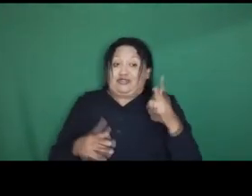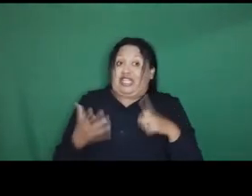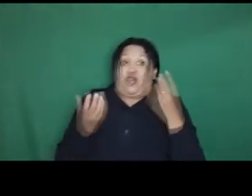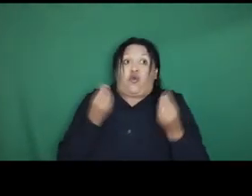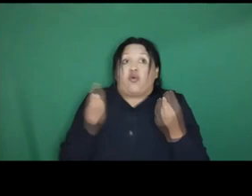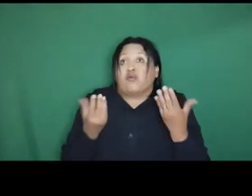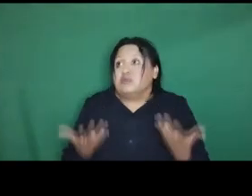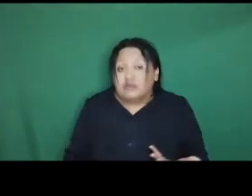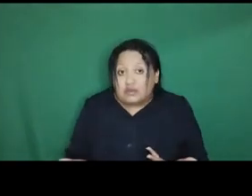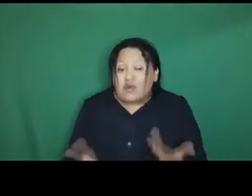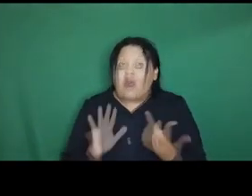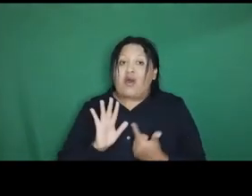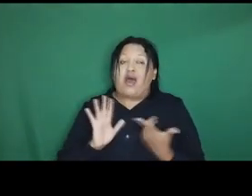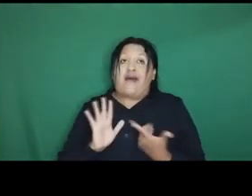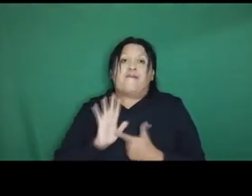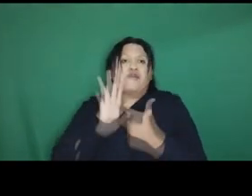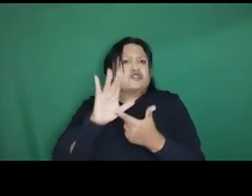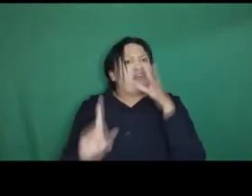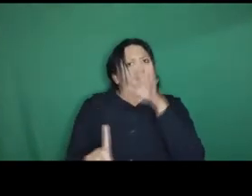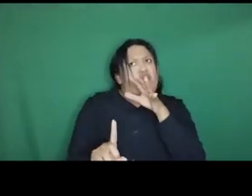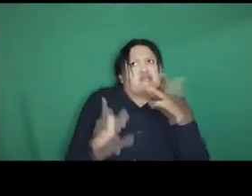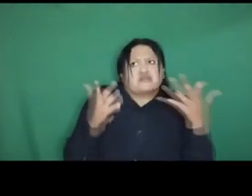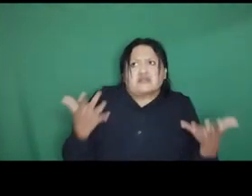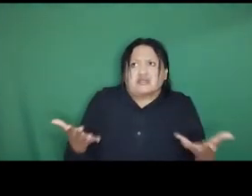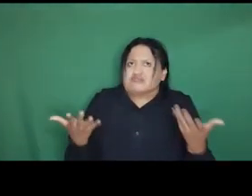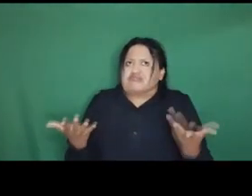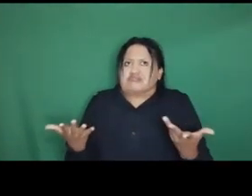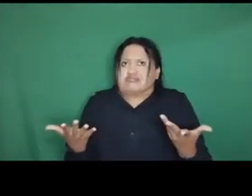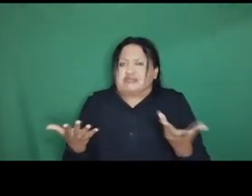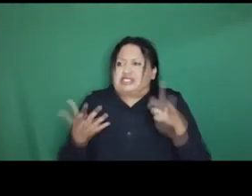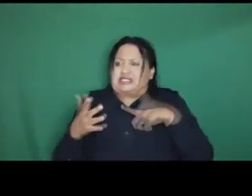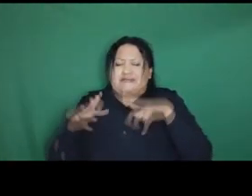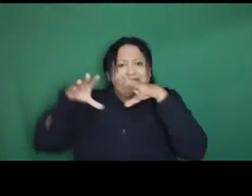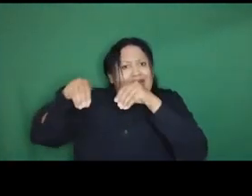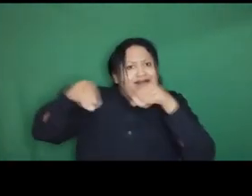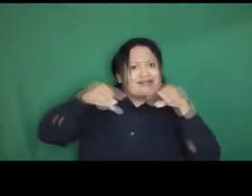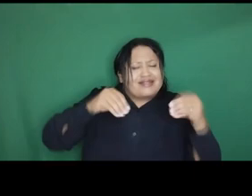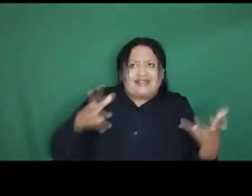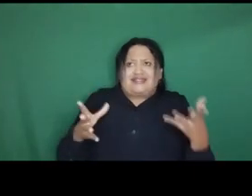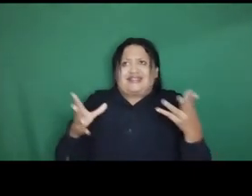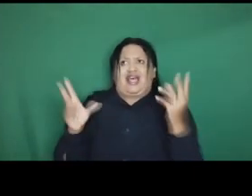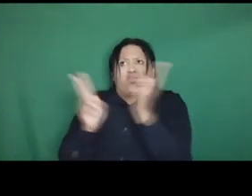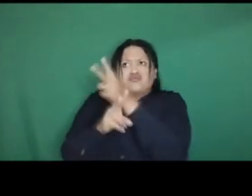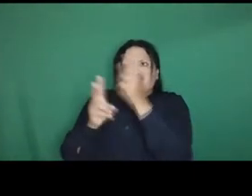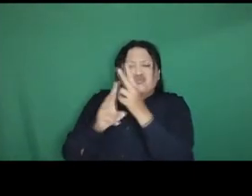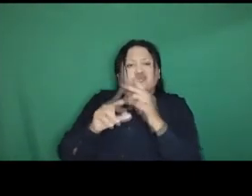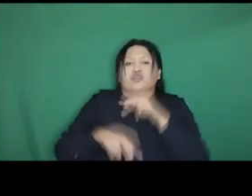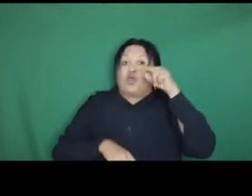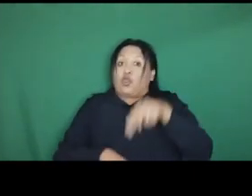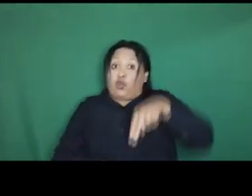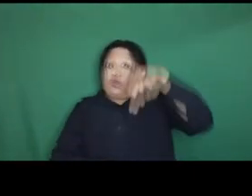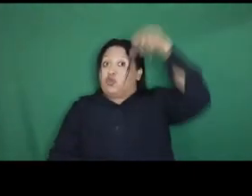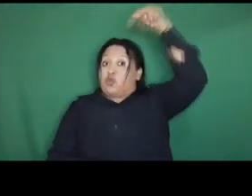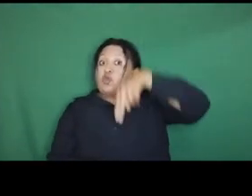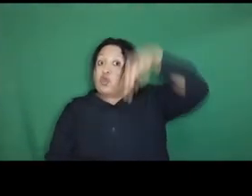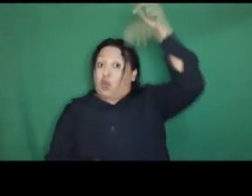gente a presença a influência dizer assim é de massas oriundas do ártico ou seja do polo norte né aqui em